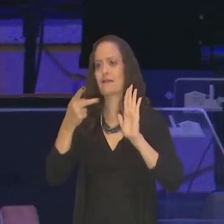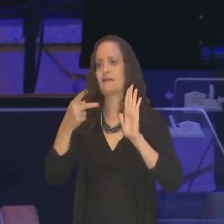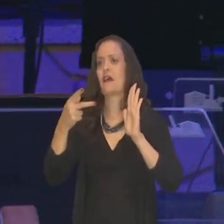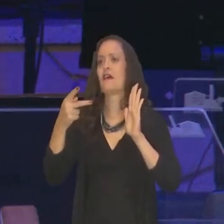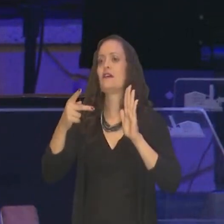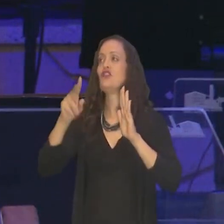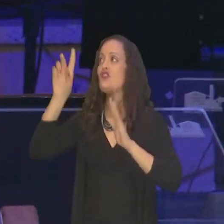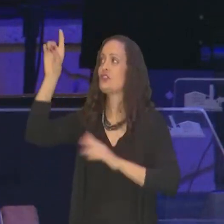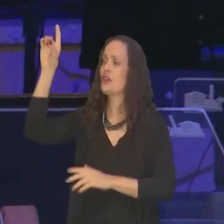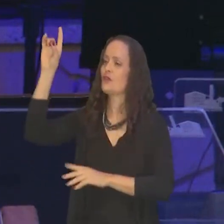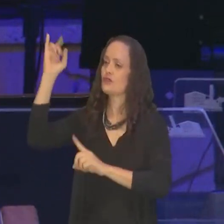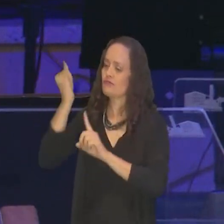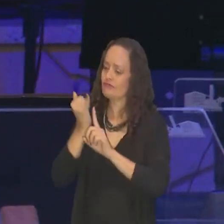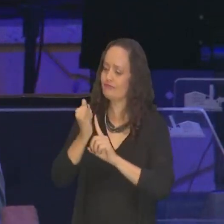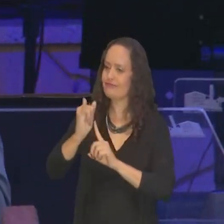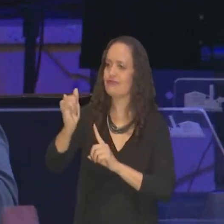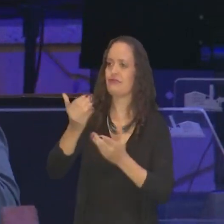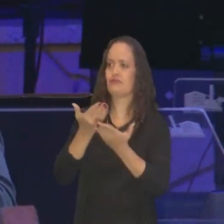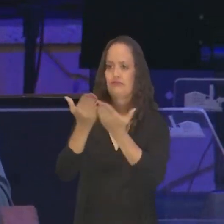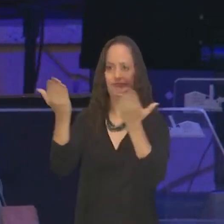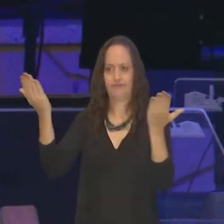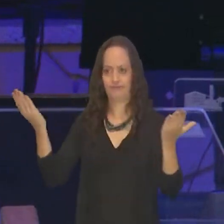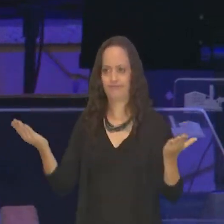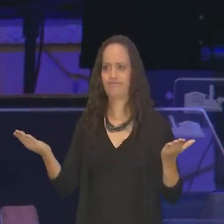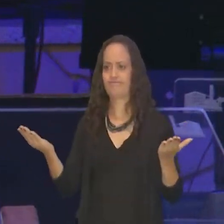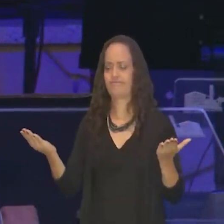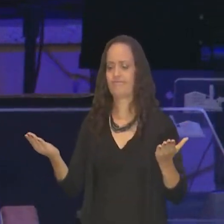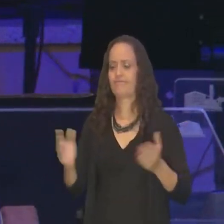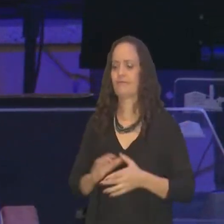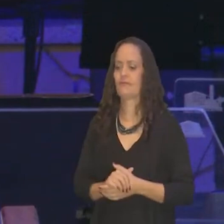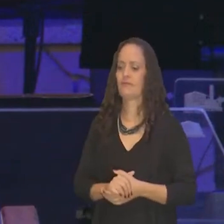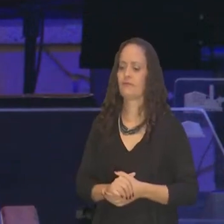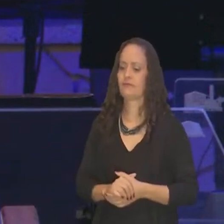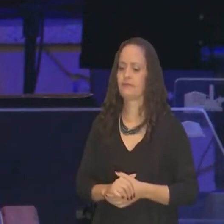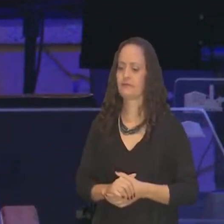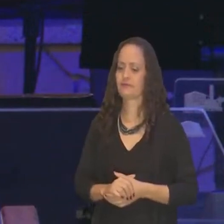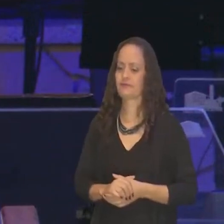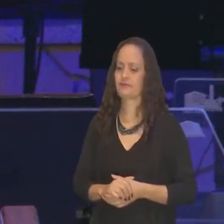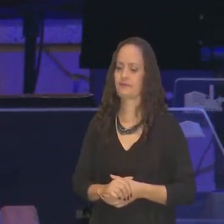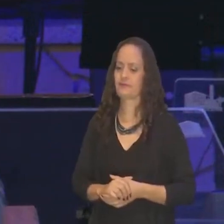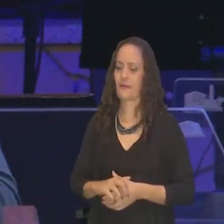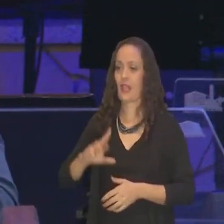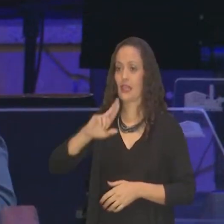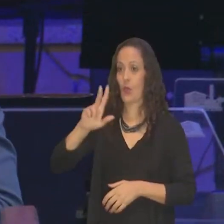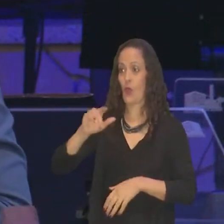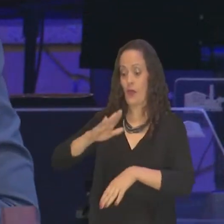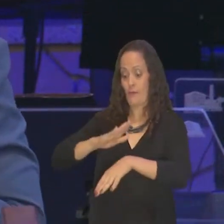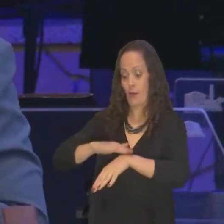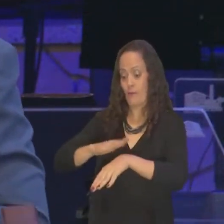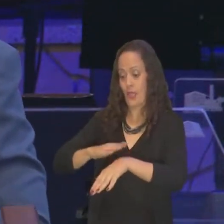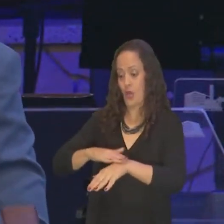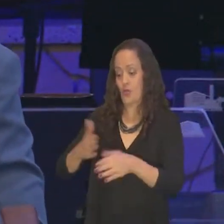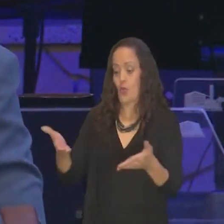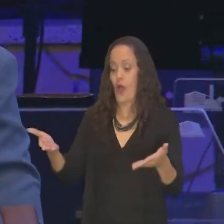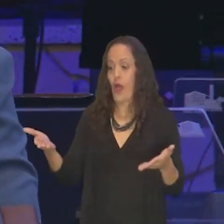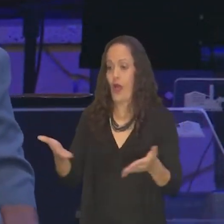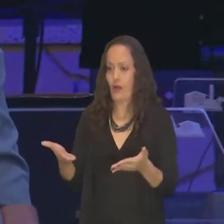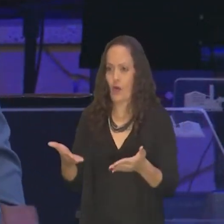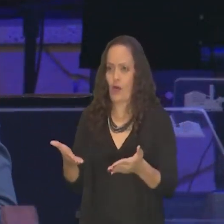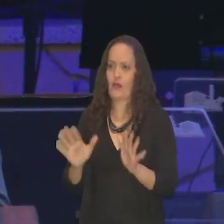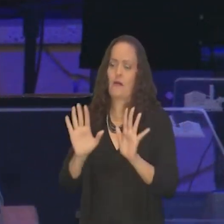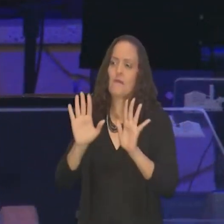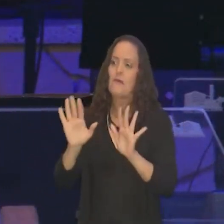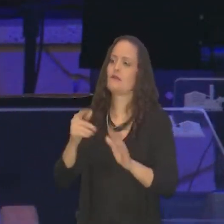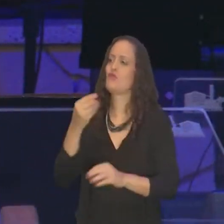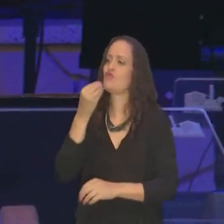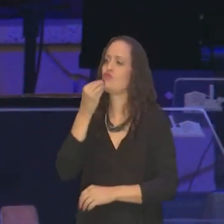que Deus traz para a humanidade. Não é aqui, neste momento, mas eu poderia falar para